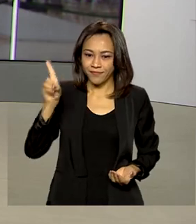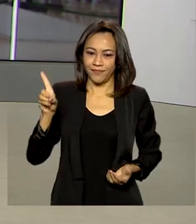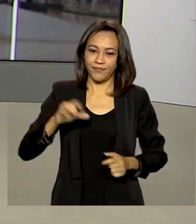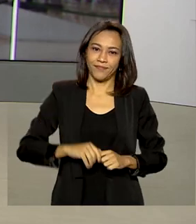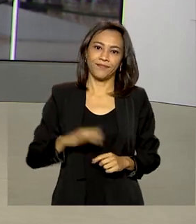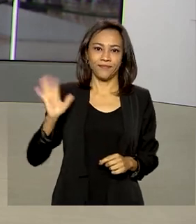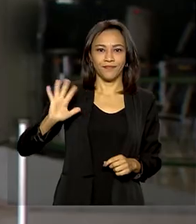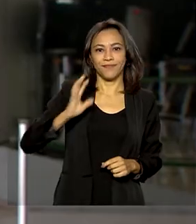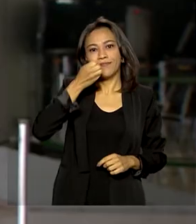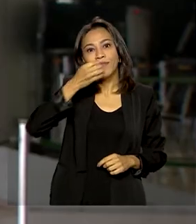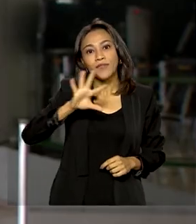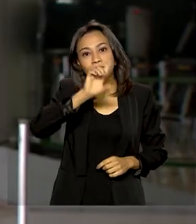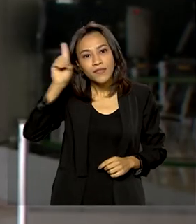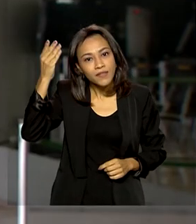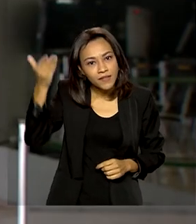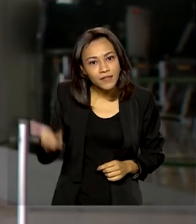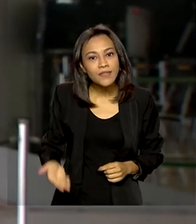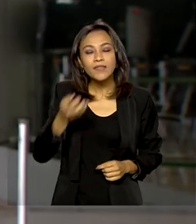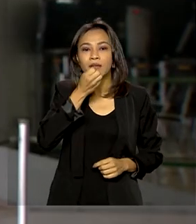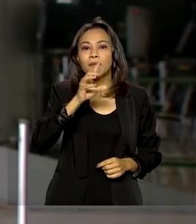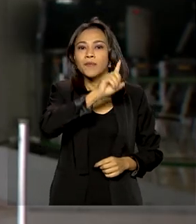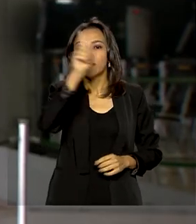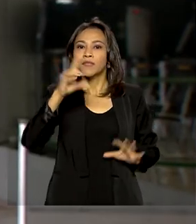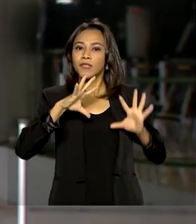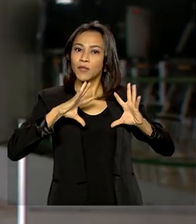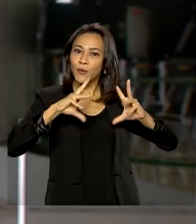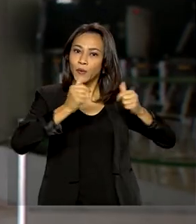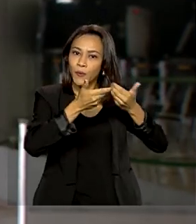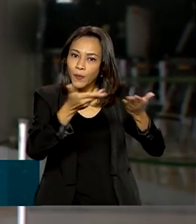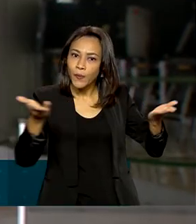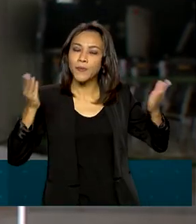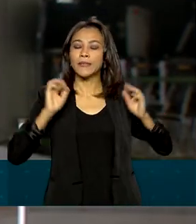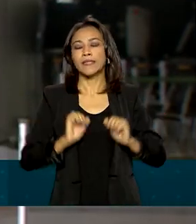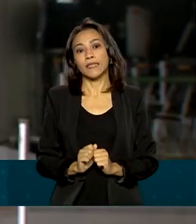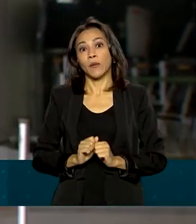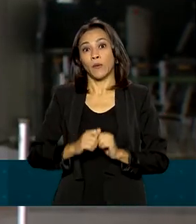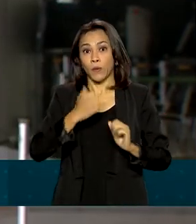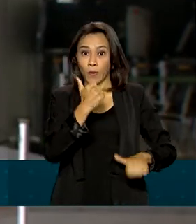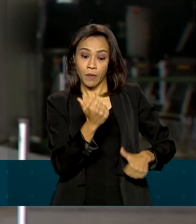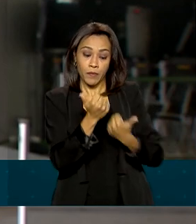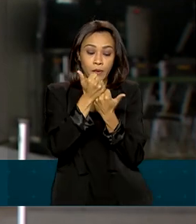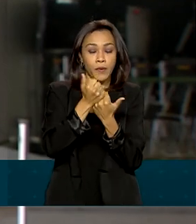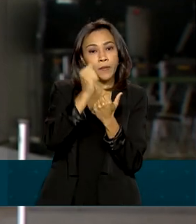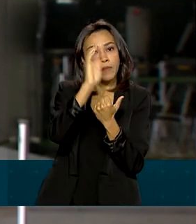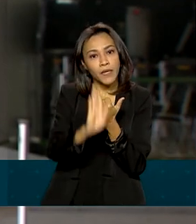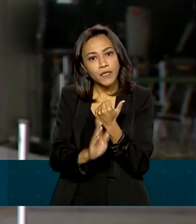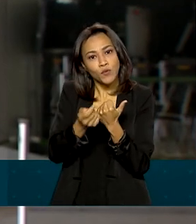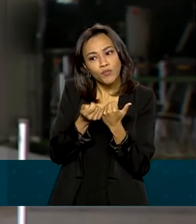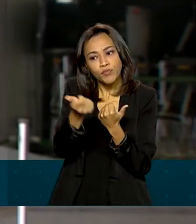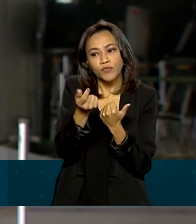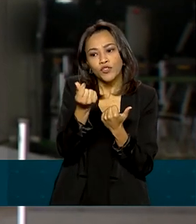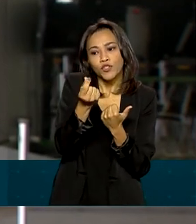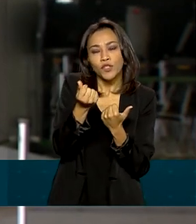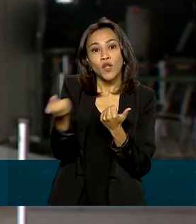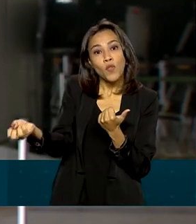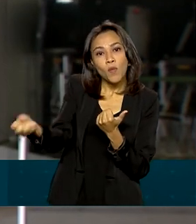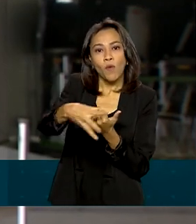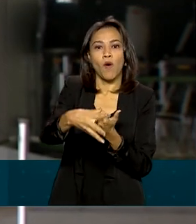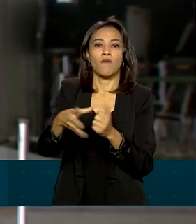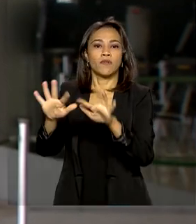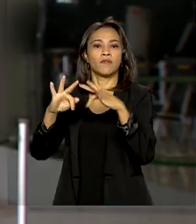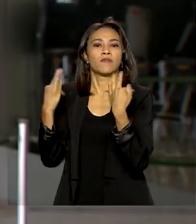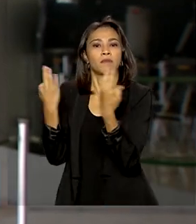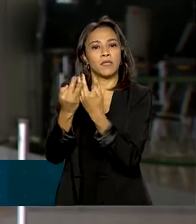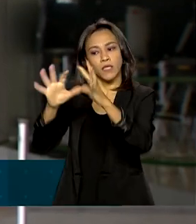olá Renata bom dia para você bom dia a todos Olha o auxílio Brasil permite a entrada de novas famílias em situação de